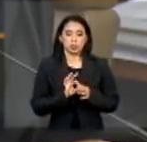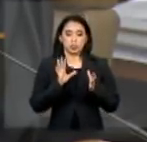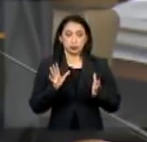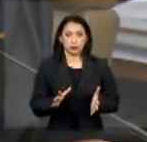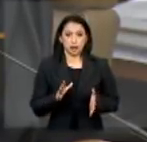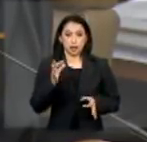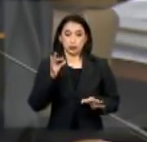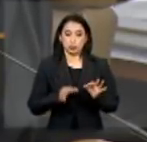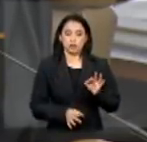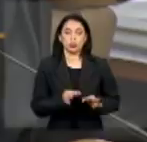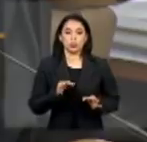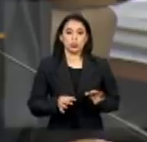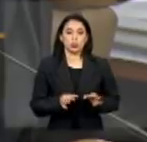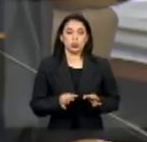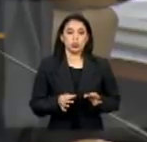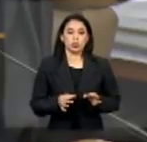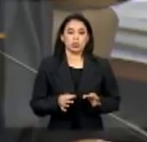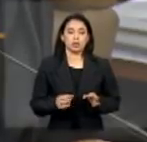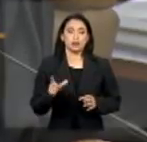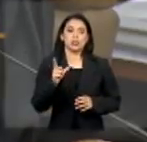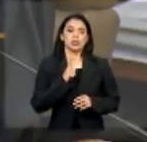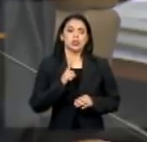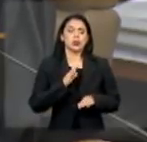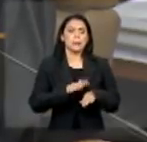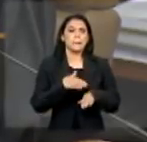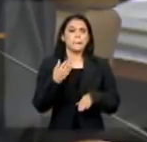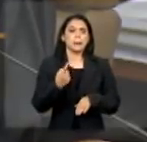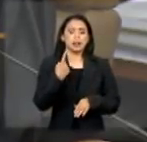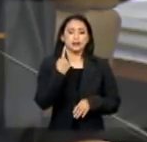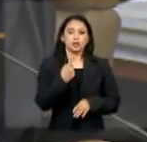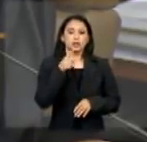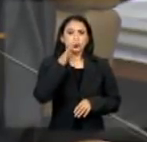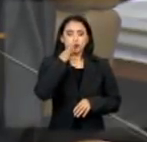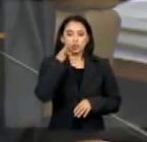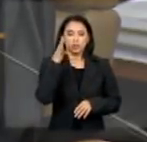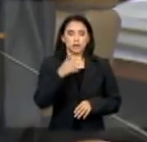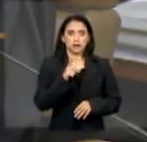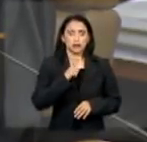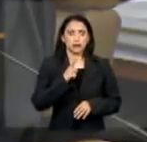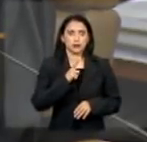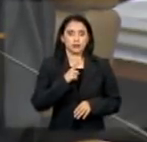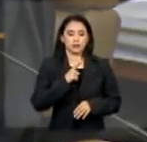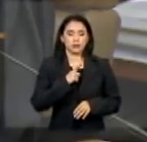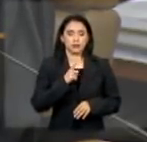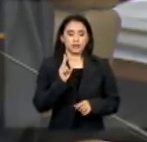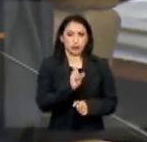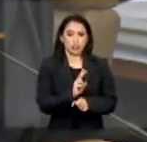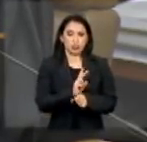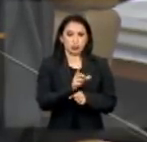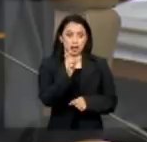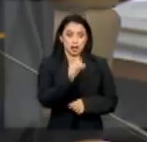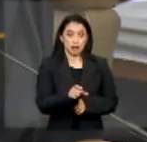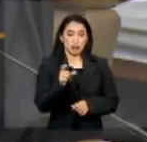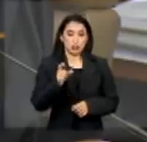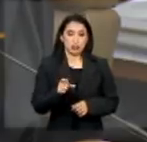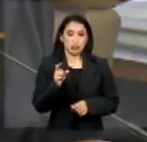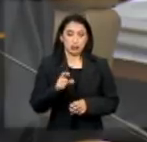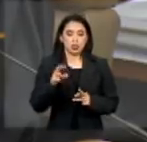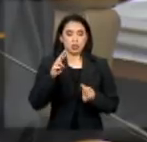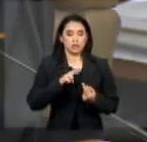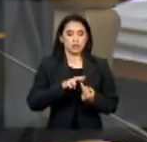o primeiro havendo mais de um acusado tempo previsto para a defesa de cada um será individual para o